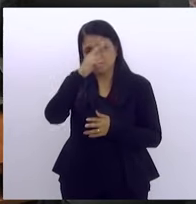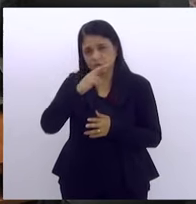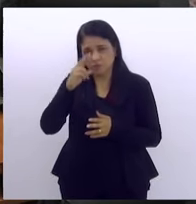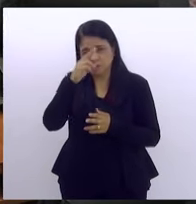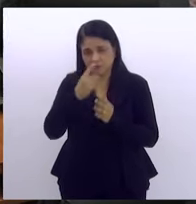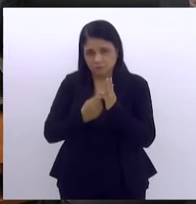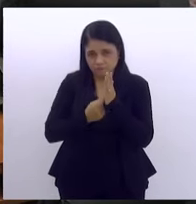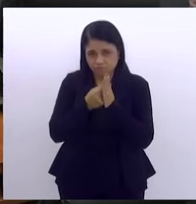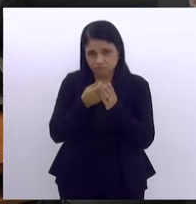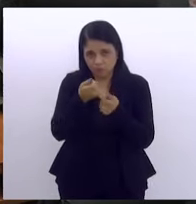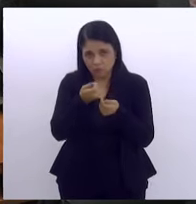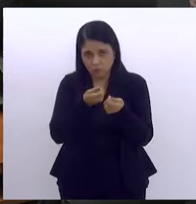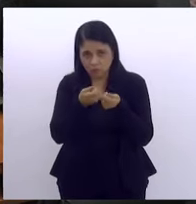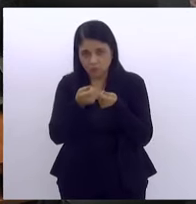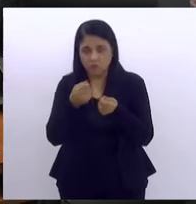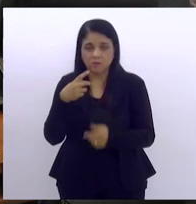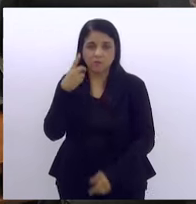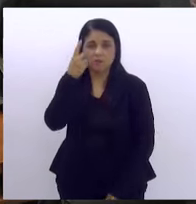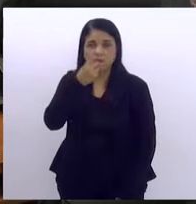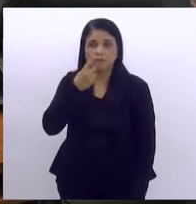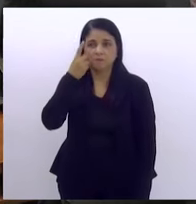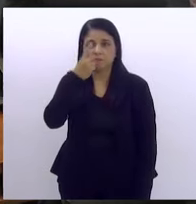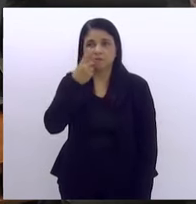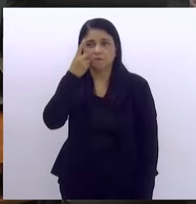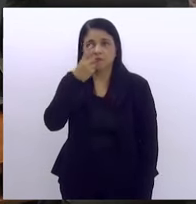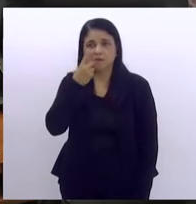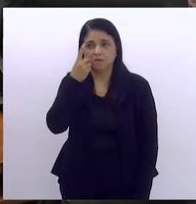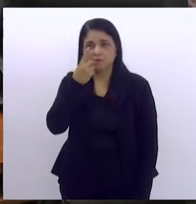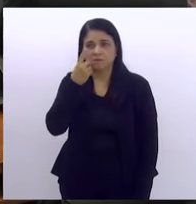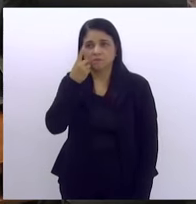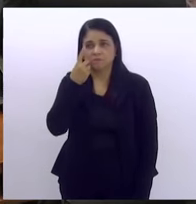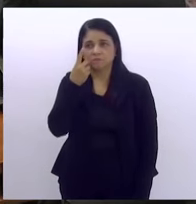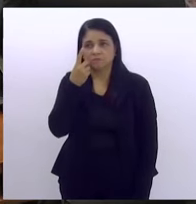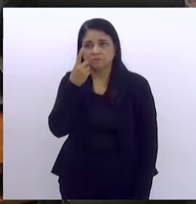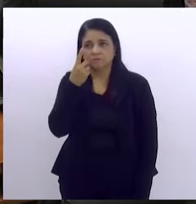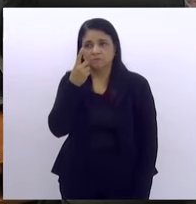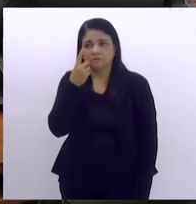e Controle, deputado...